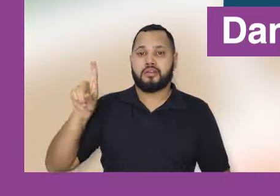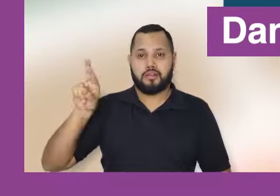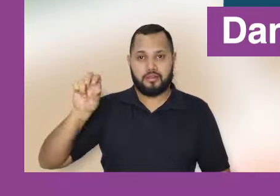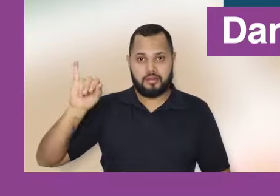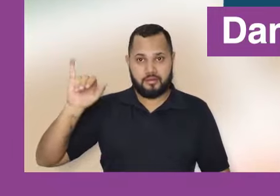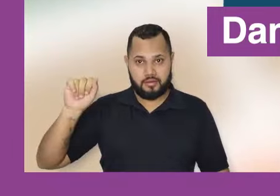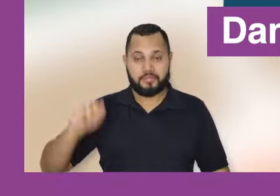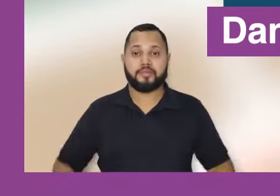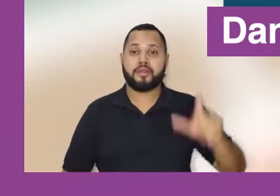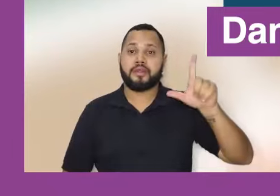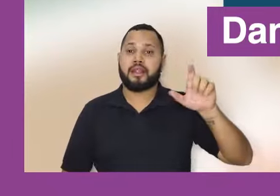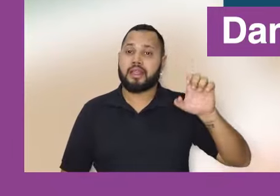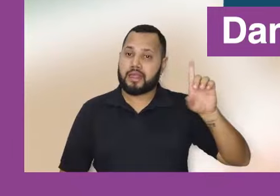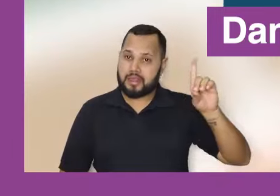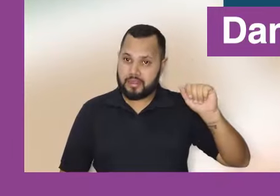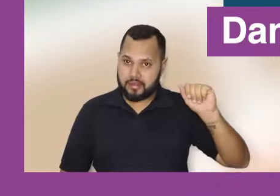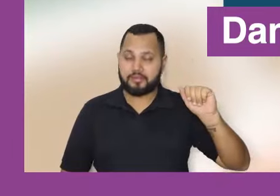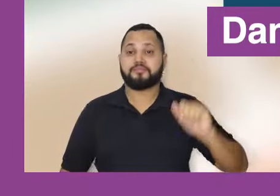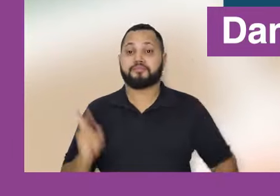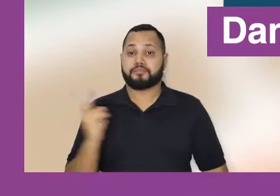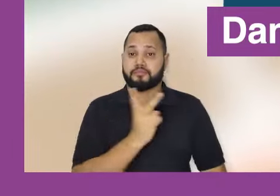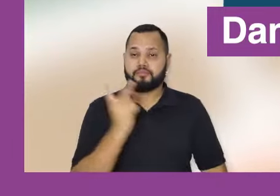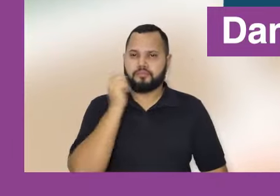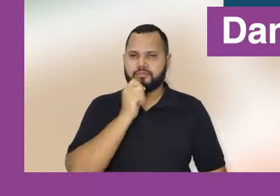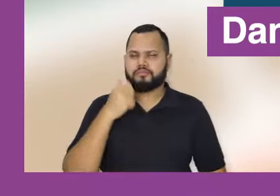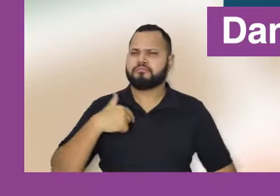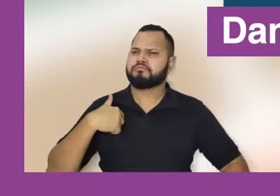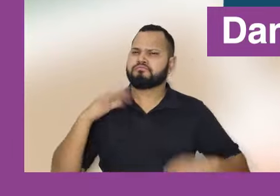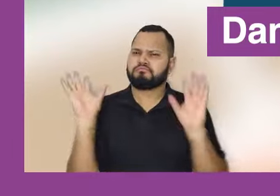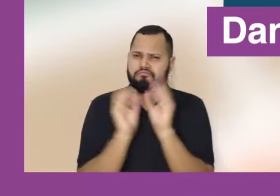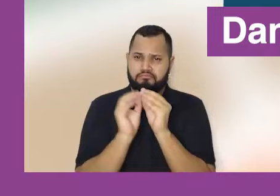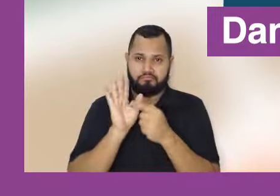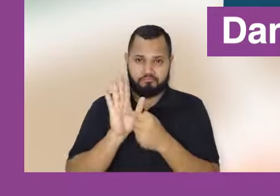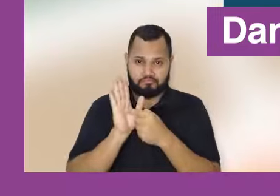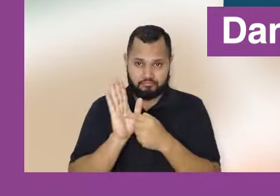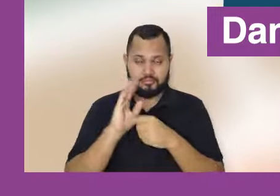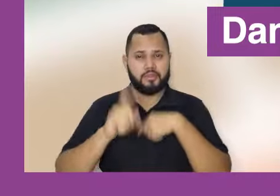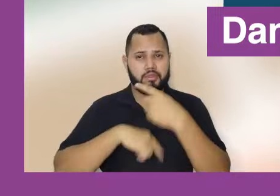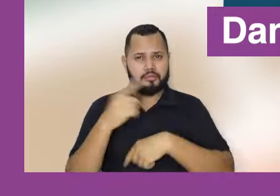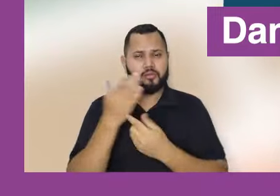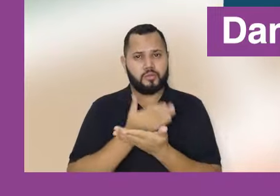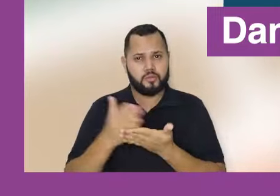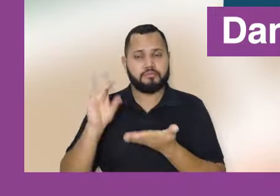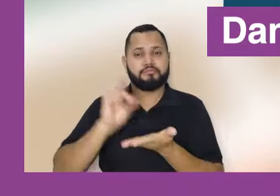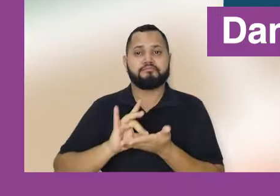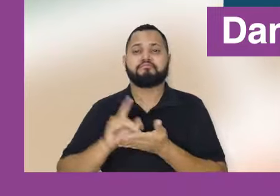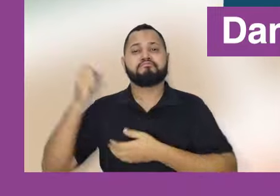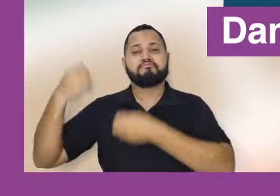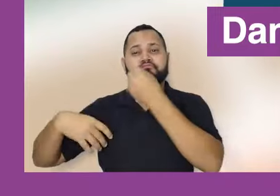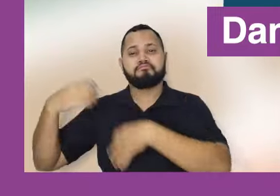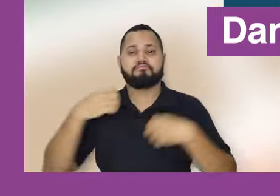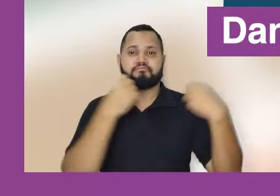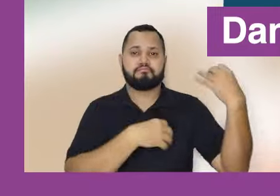Clemente e com a lenda Leda bag eu vou fazer uma breve apresentação antes da gente começar aqui das duas